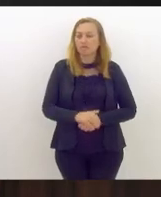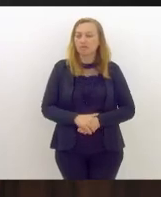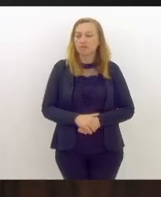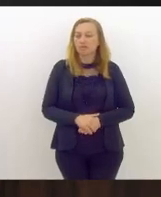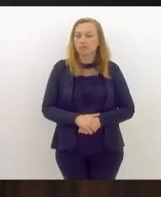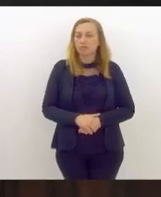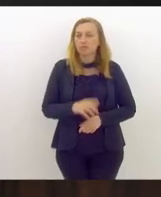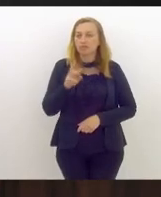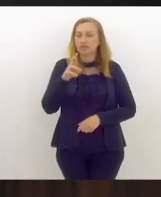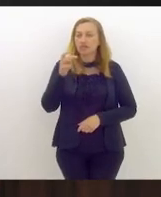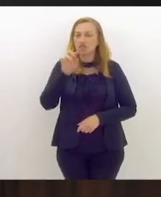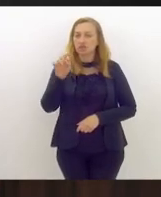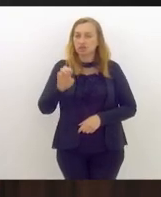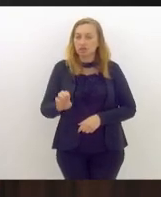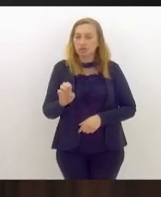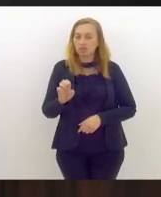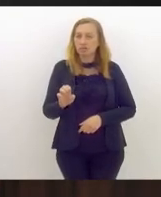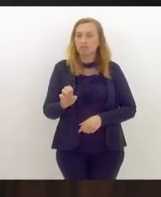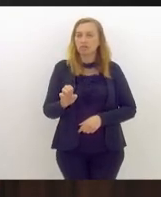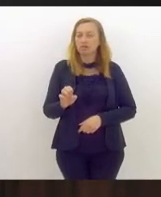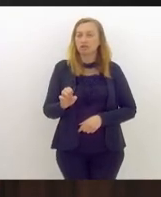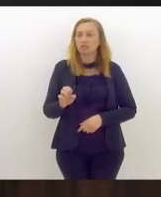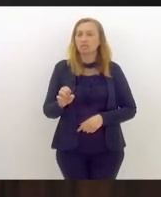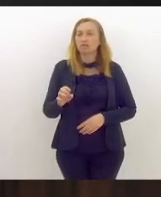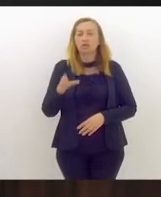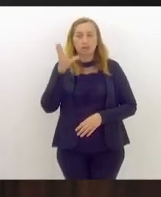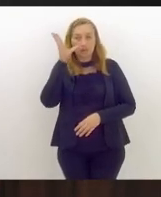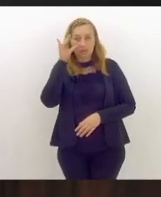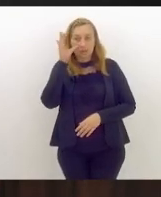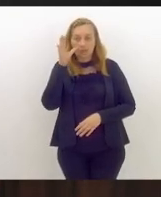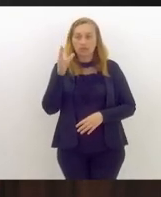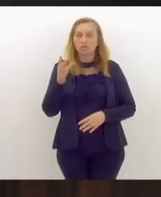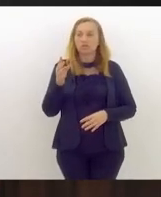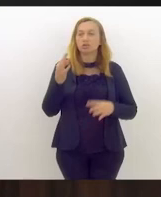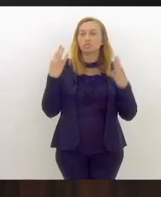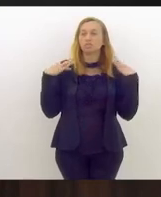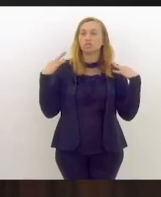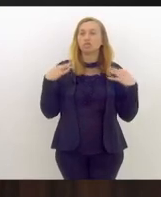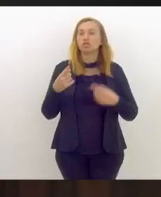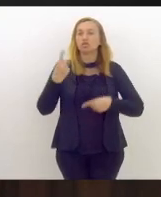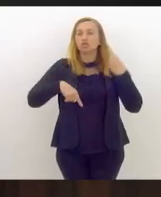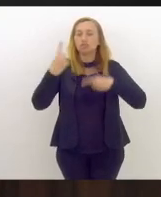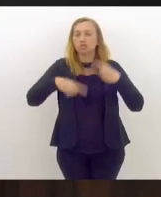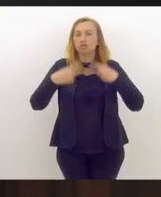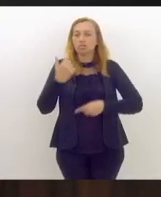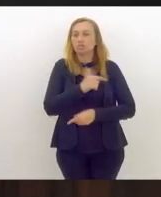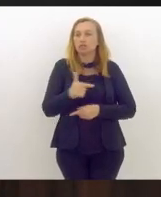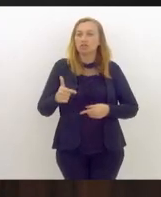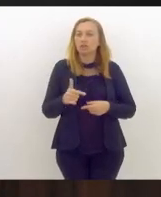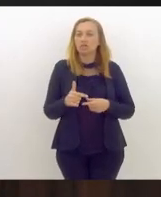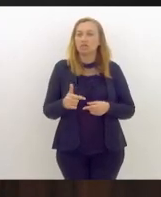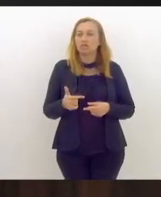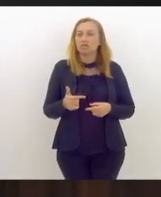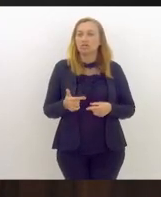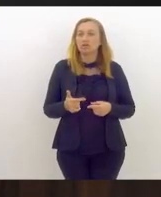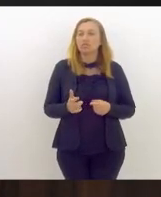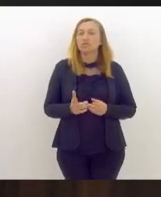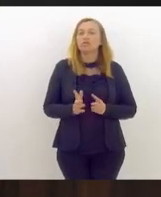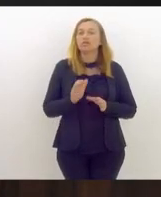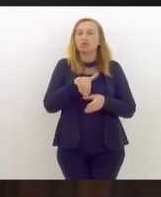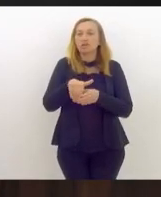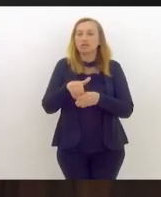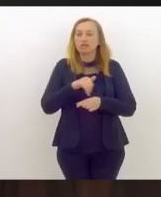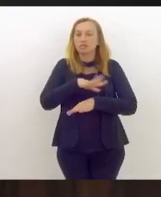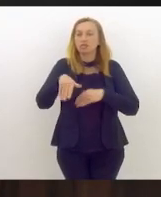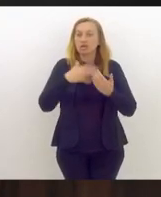de Moraes como município de interesse turístico. Em discussão, não havendo que queira discutir, encerrada a discussão. Em votação, os senhores